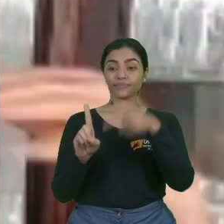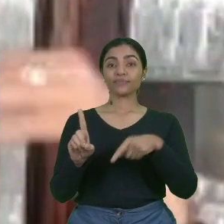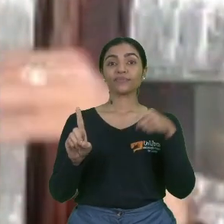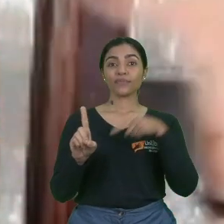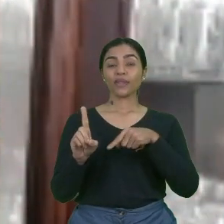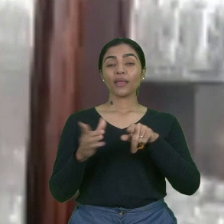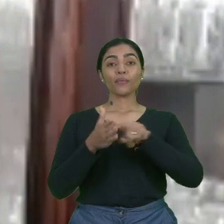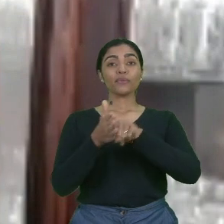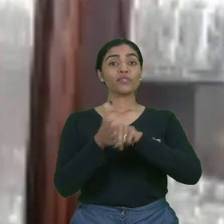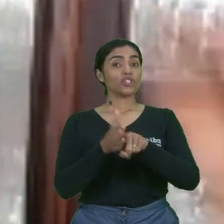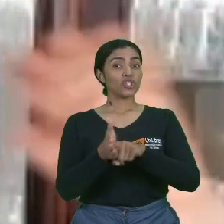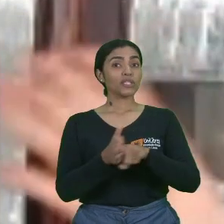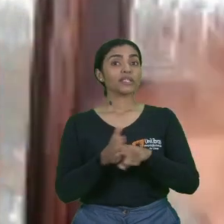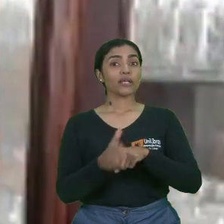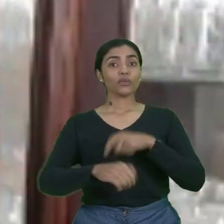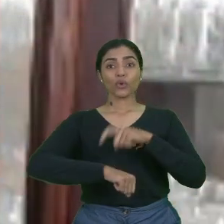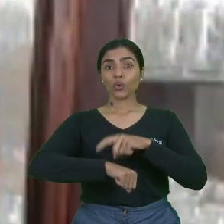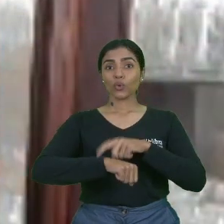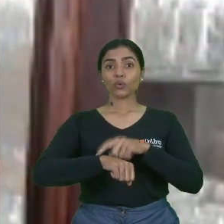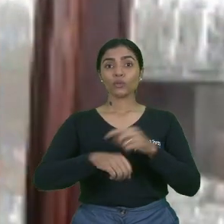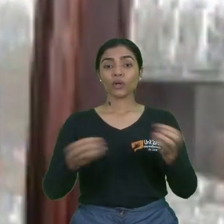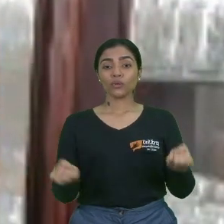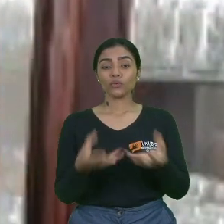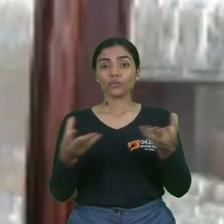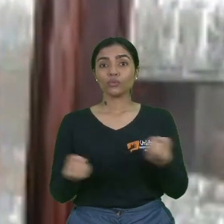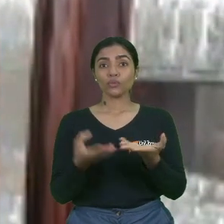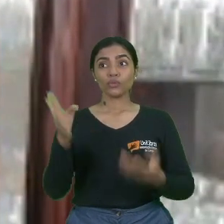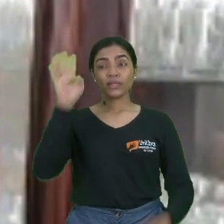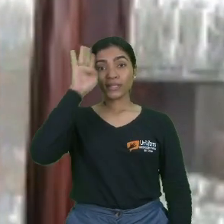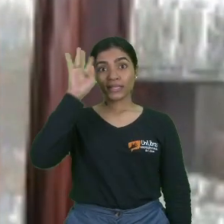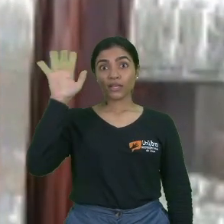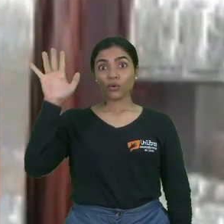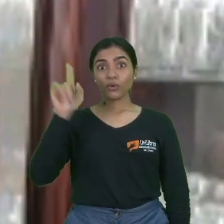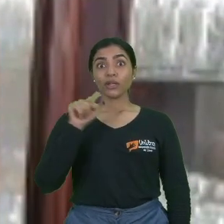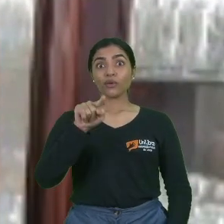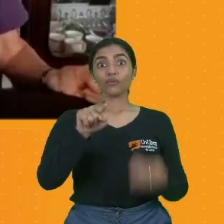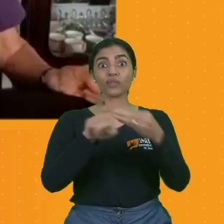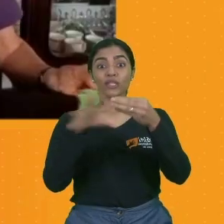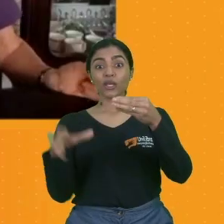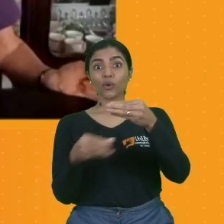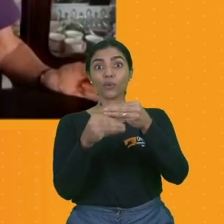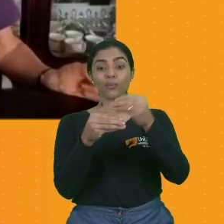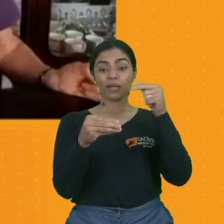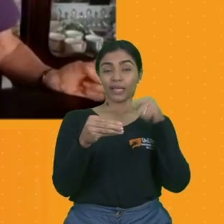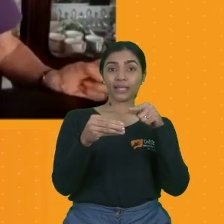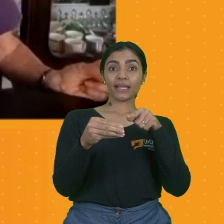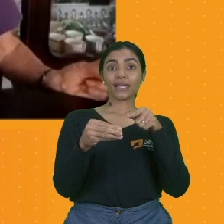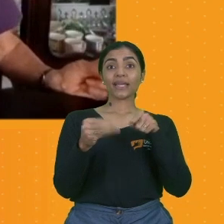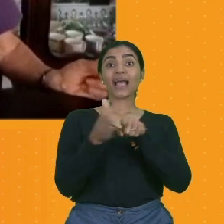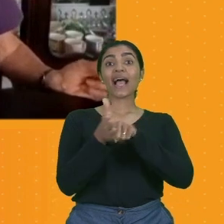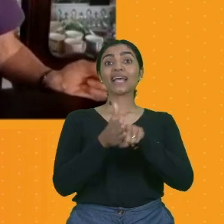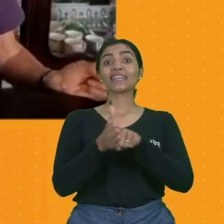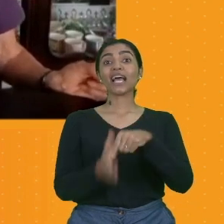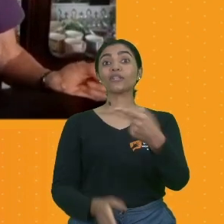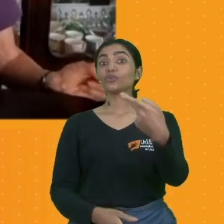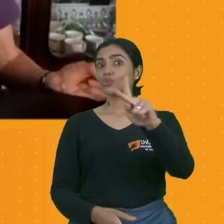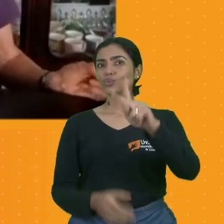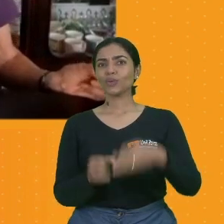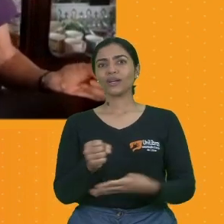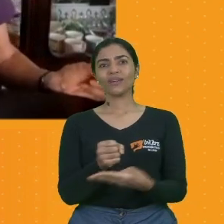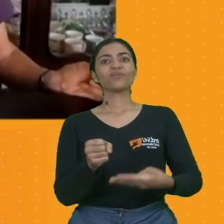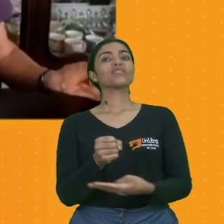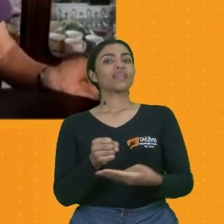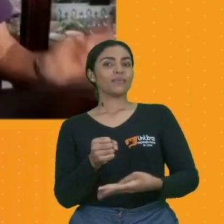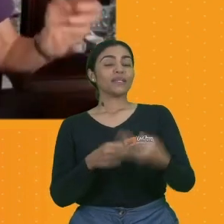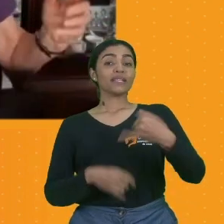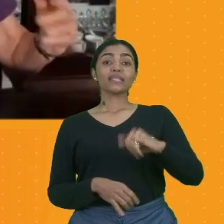importante contribuição teórica e você vai enganar isso é fundamental a